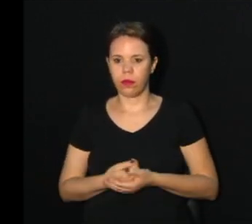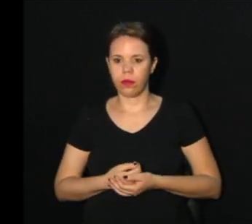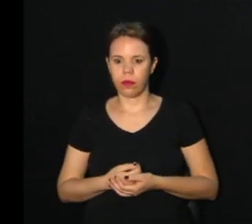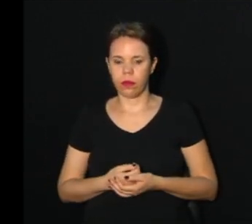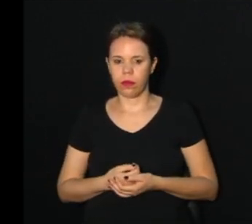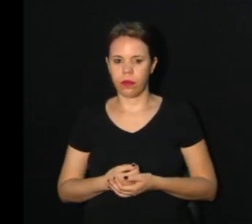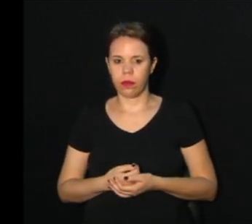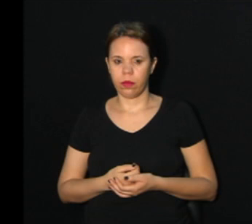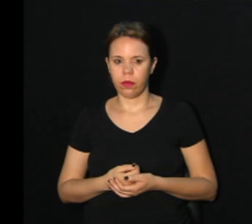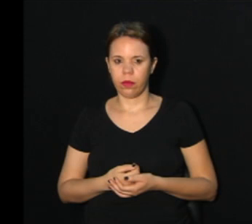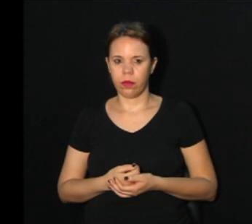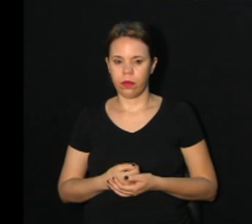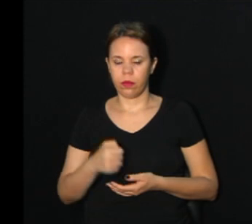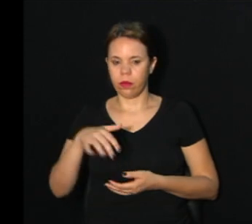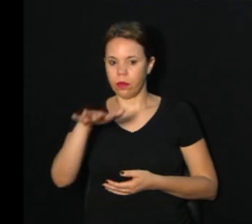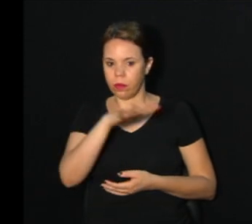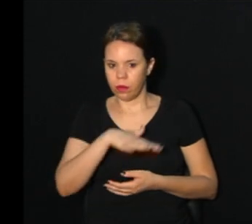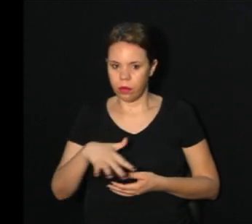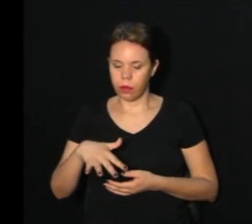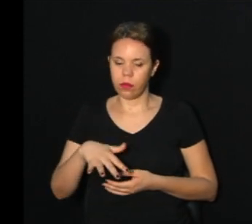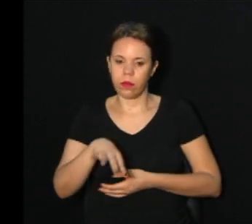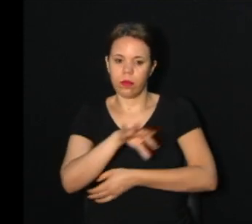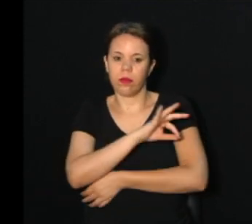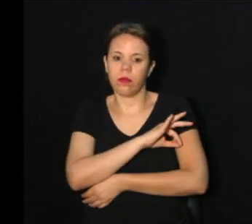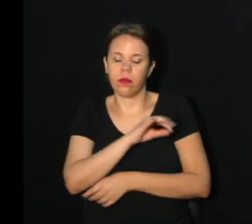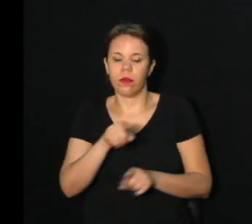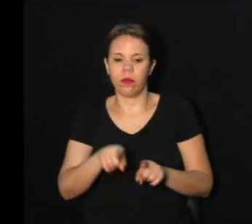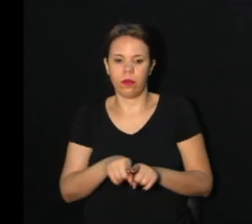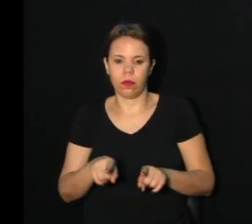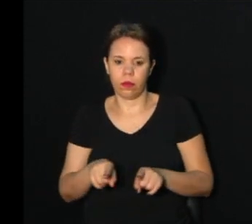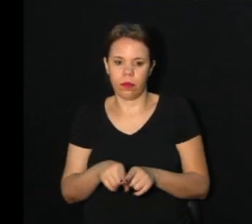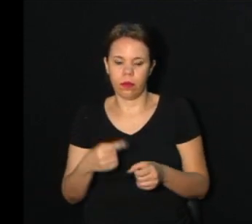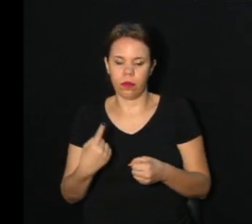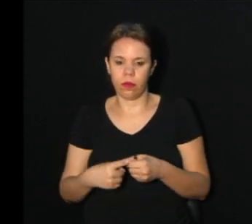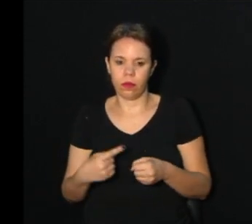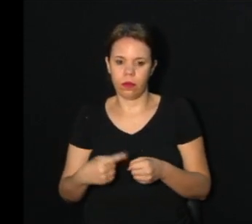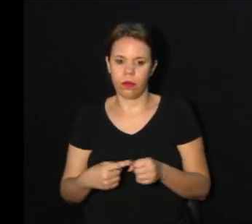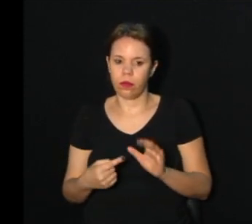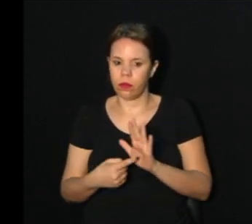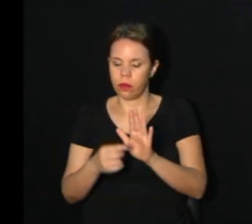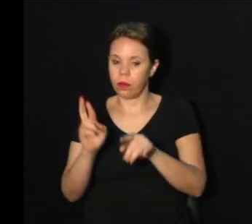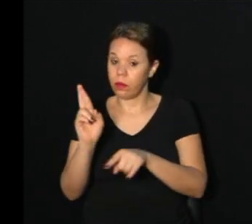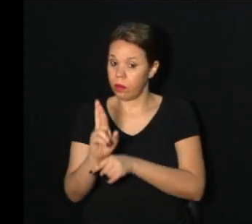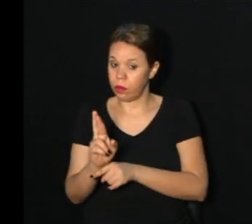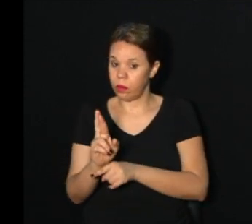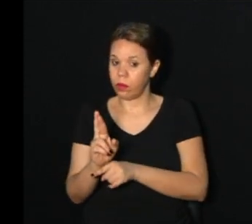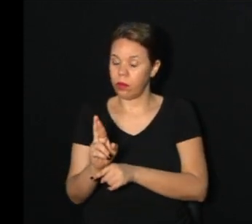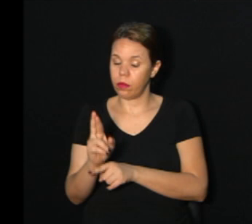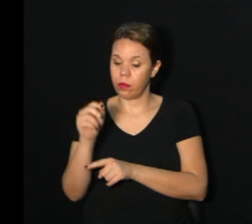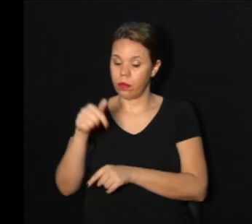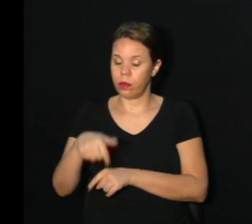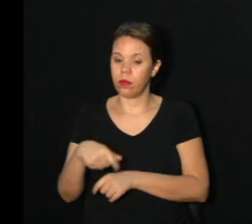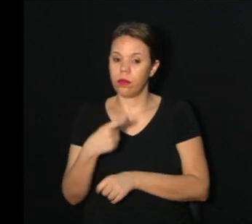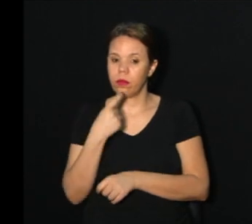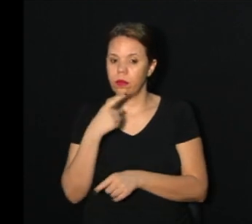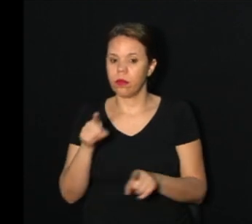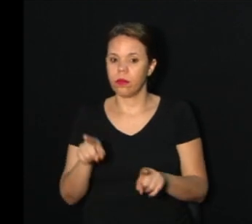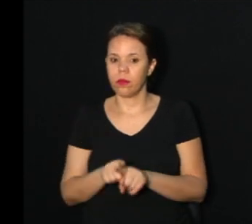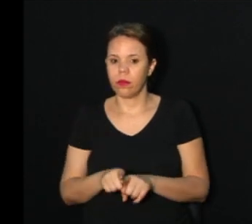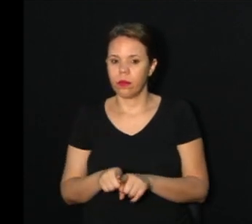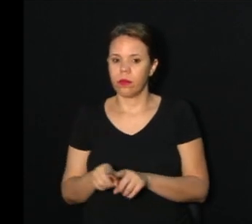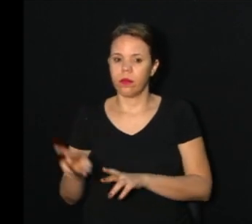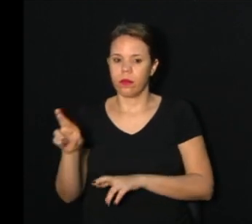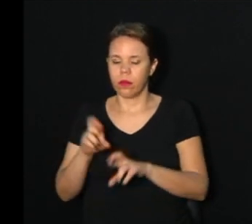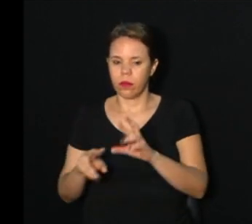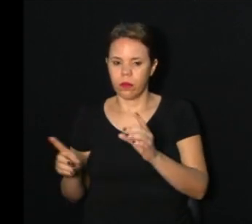para a Procuradoria-Geral do município, representar judicial e extrajudicialmente o município, consultoria e assessoramento do